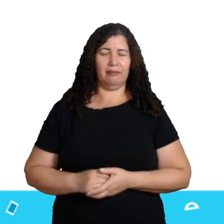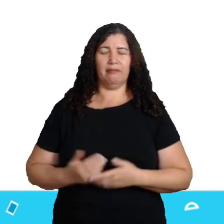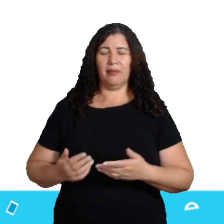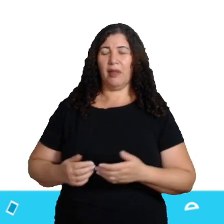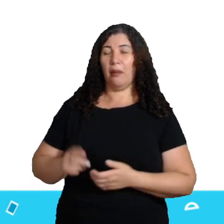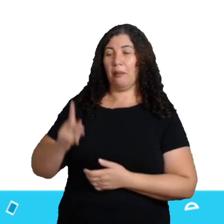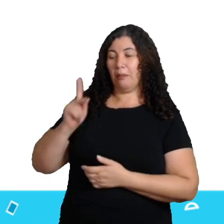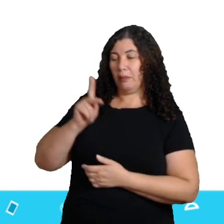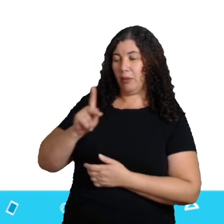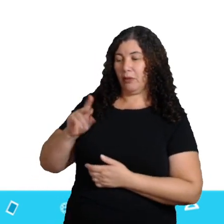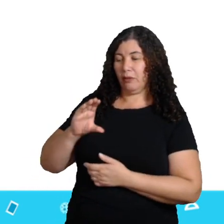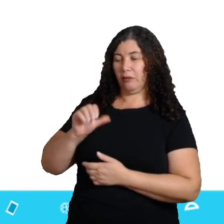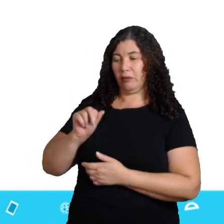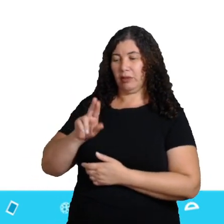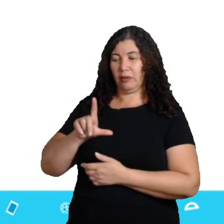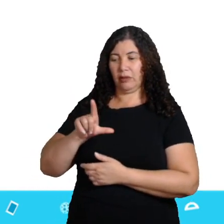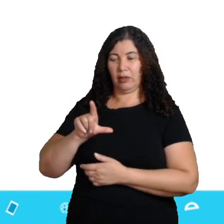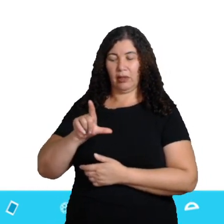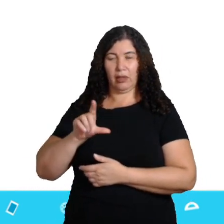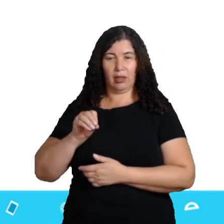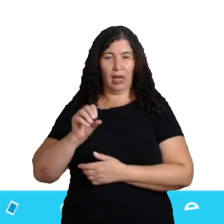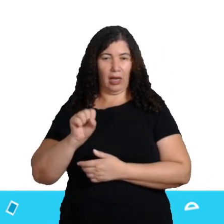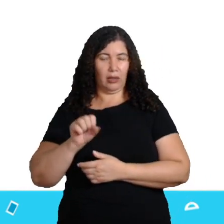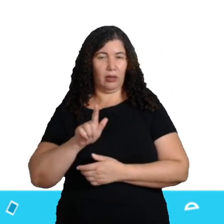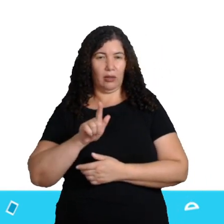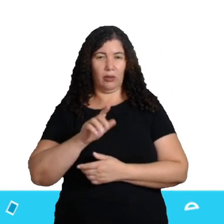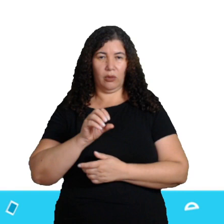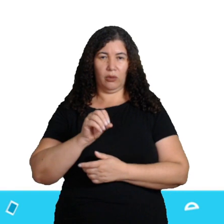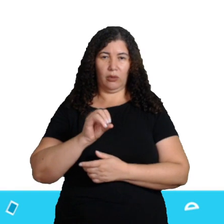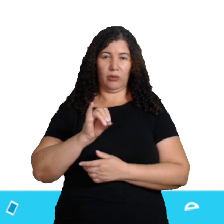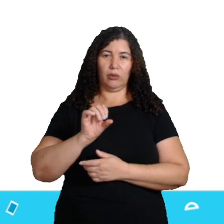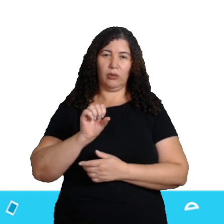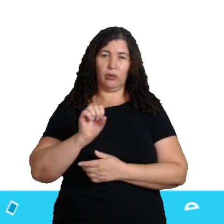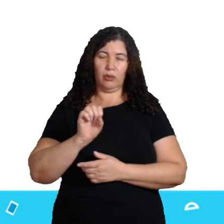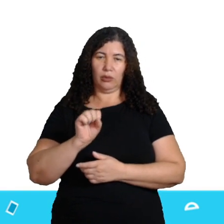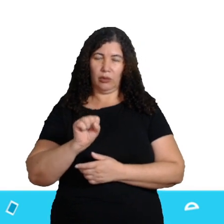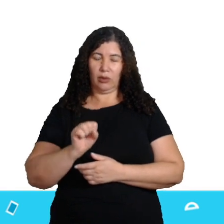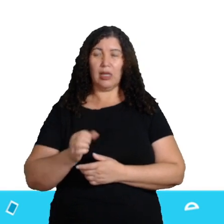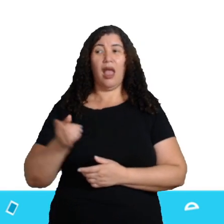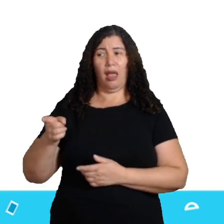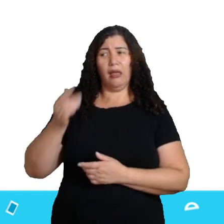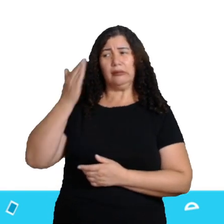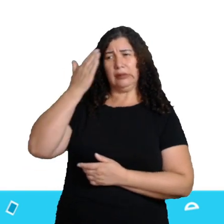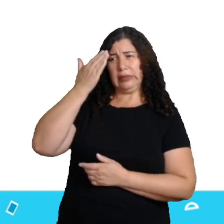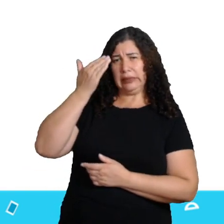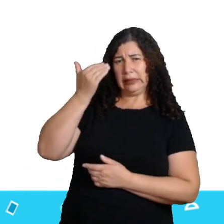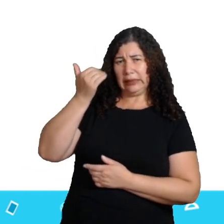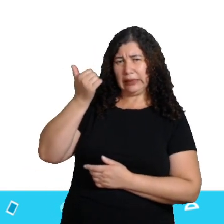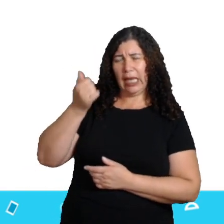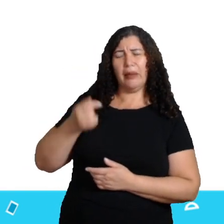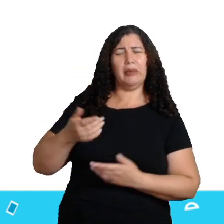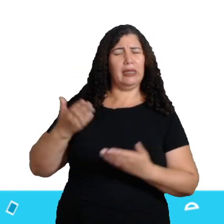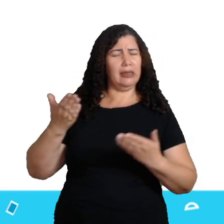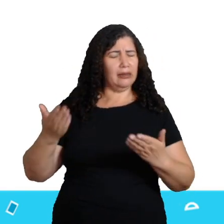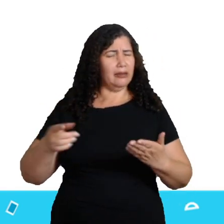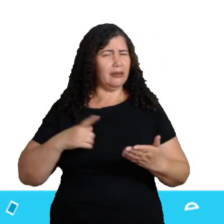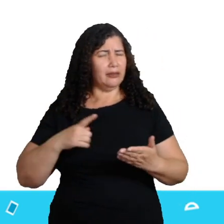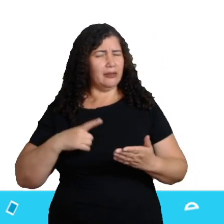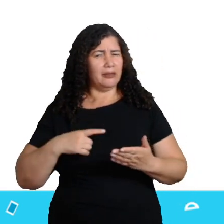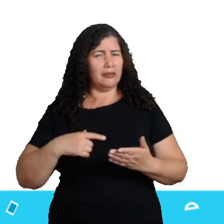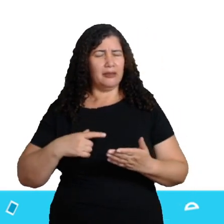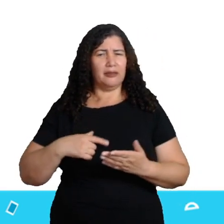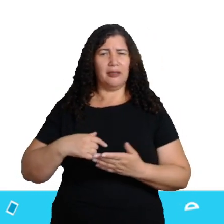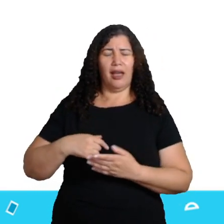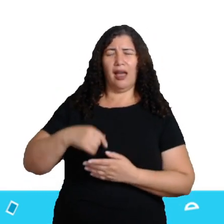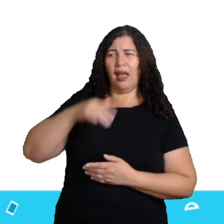Professor Carlos Góes, ele é quem sabe e vai desmatando o Amazonas